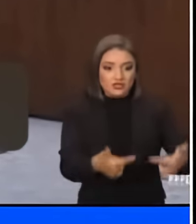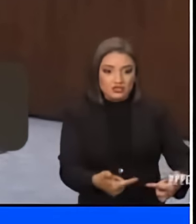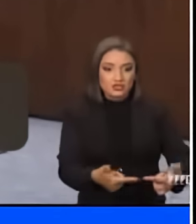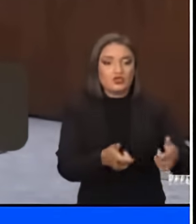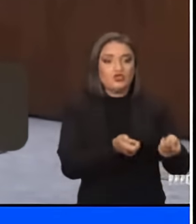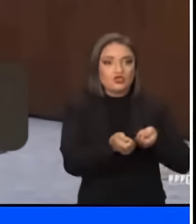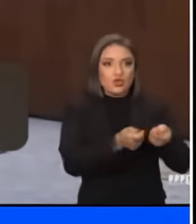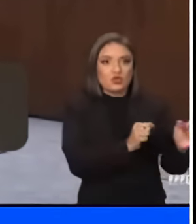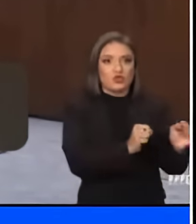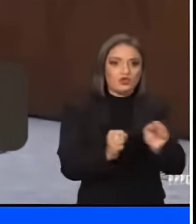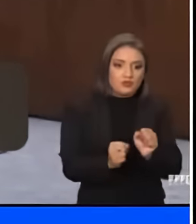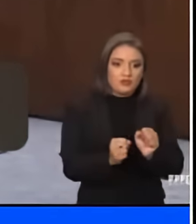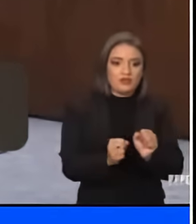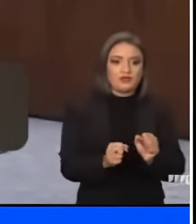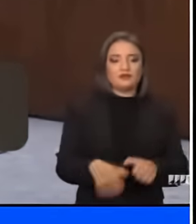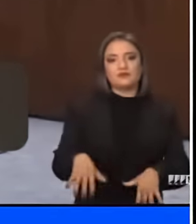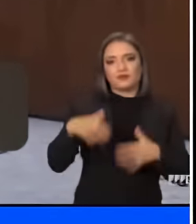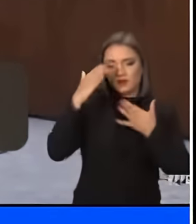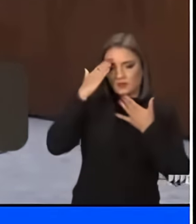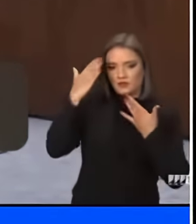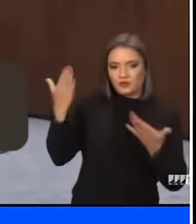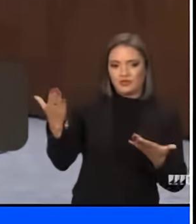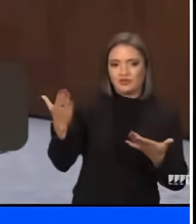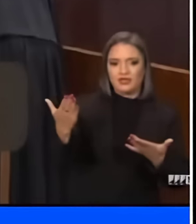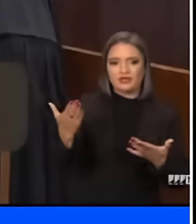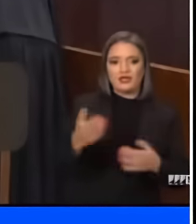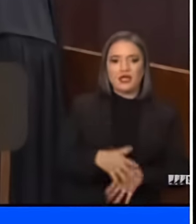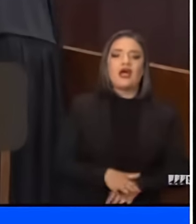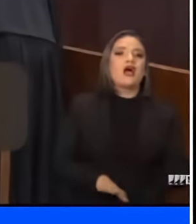Muito obrigada. Não esqueça de atender o telefone, era sua